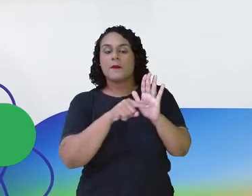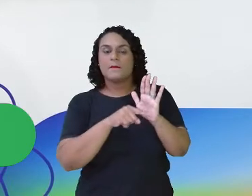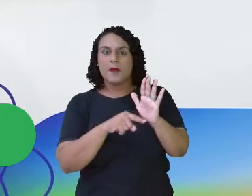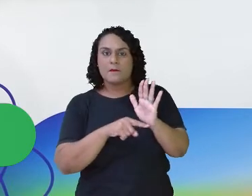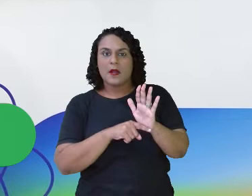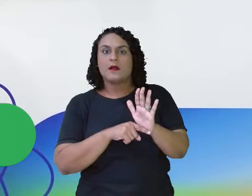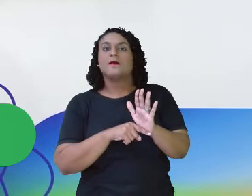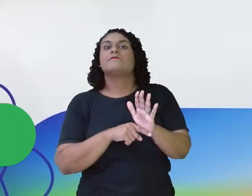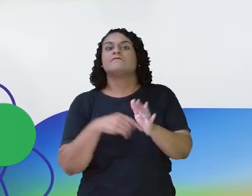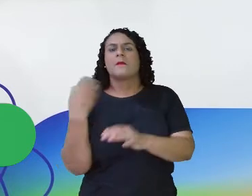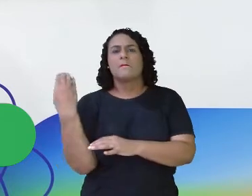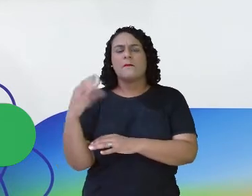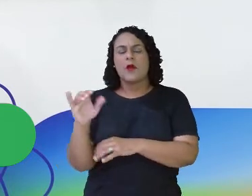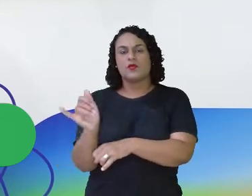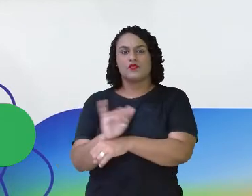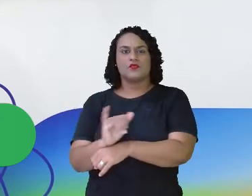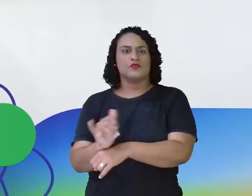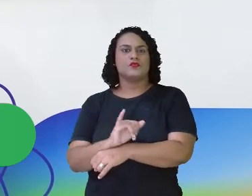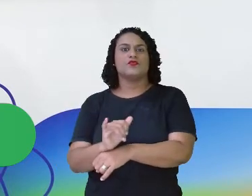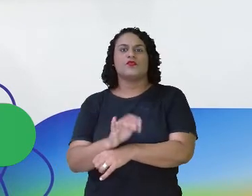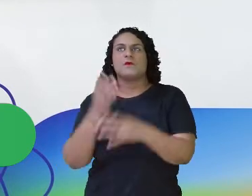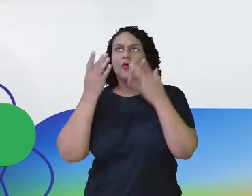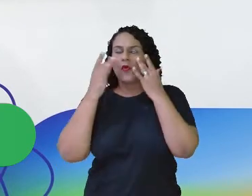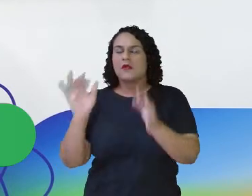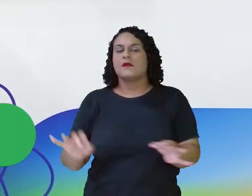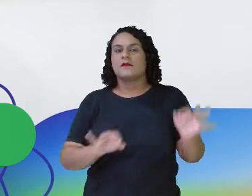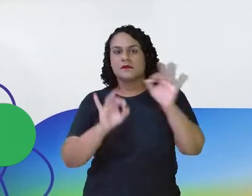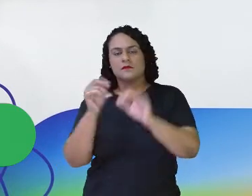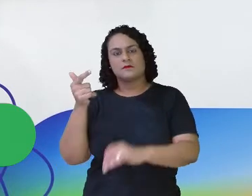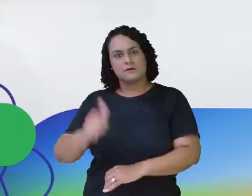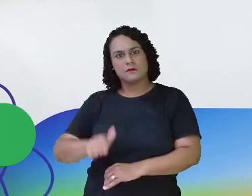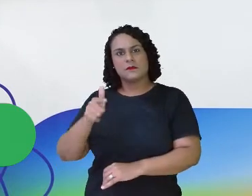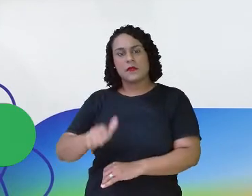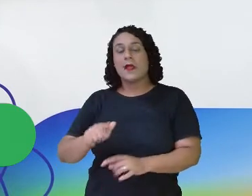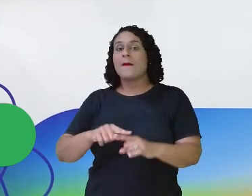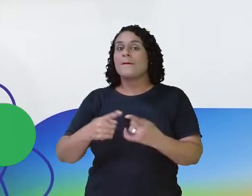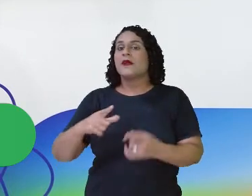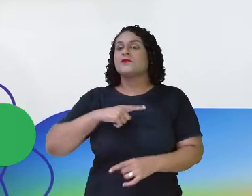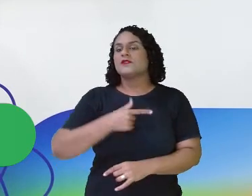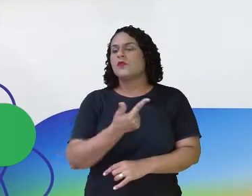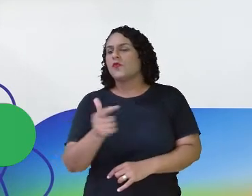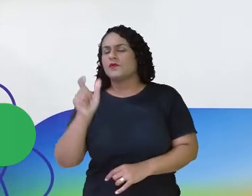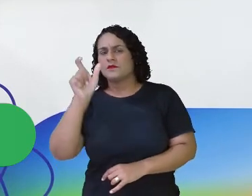parte do jeito de estudar, né? Aprende mais escrevendo. Então, se você gosta,